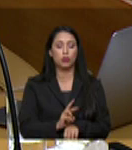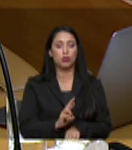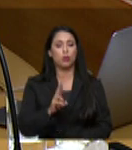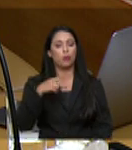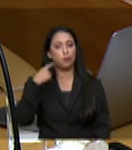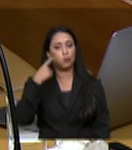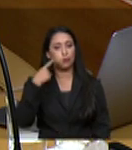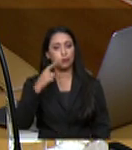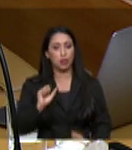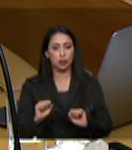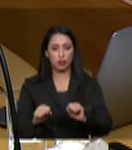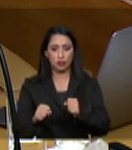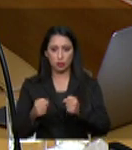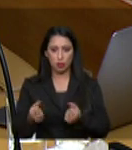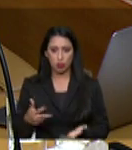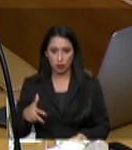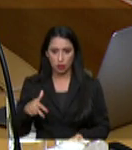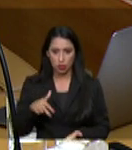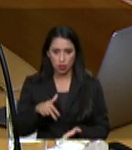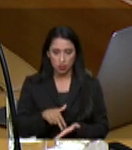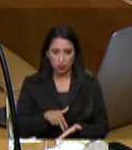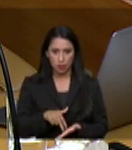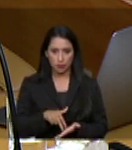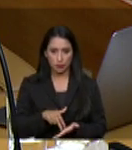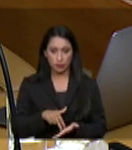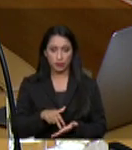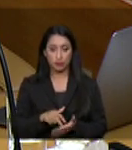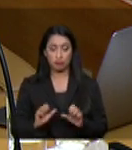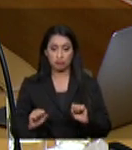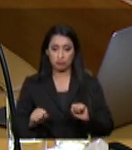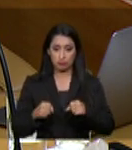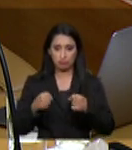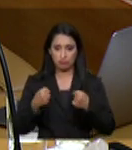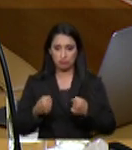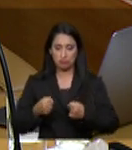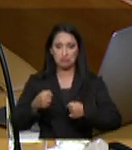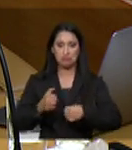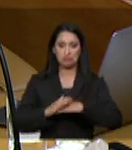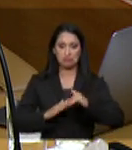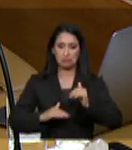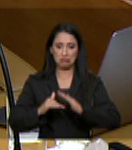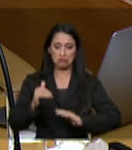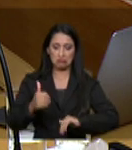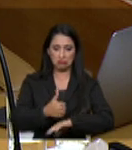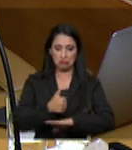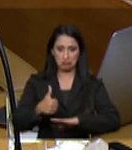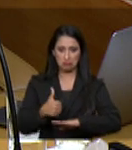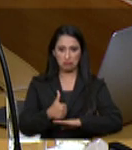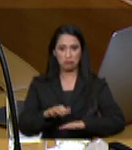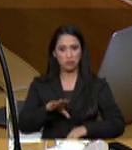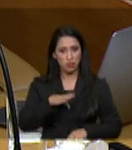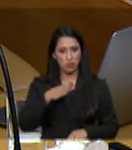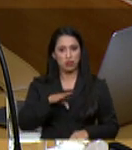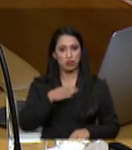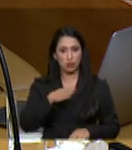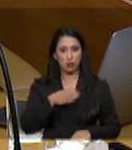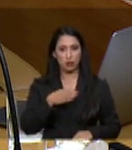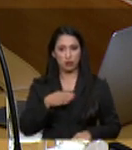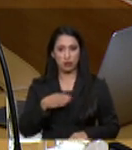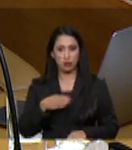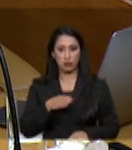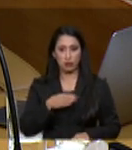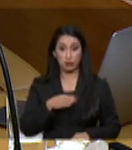Faria que esteve na Tribuna e defendeu assim pensa com proficiência e destemor a